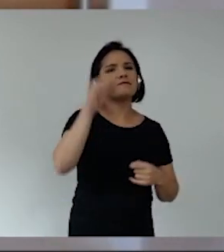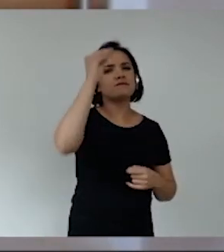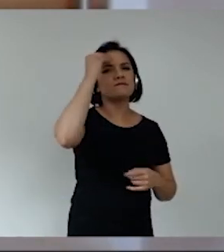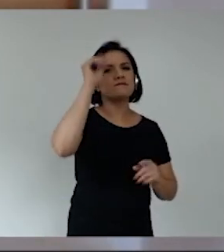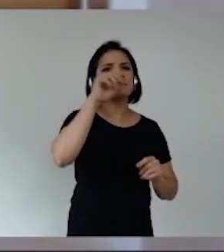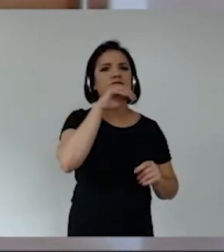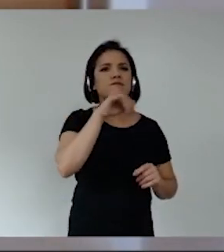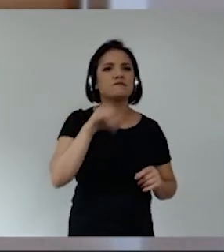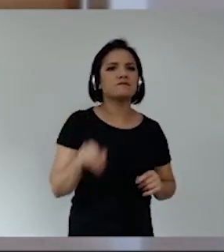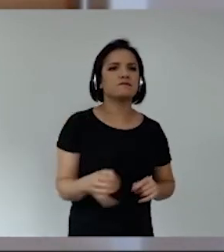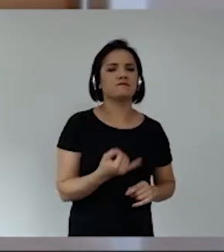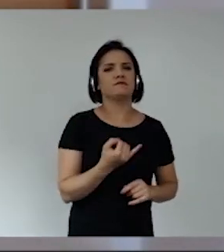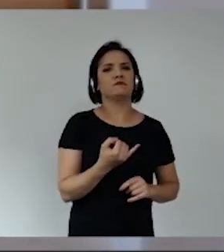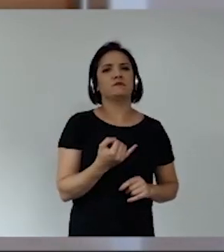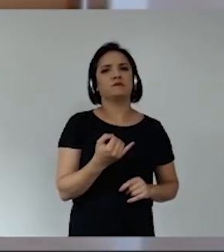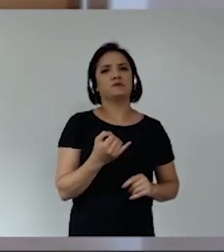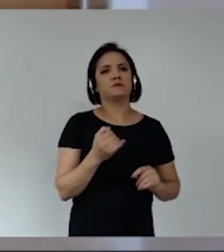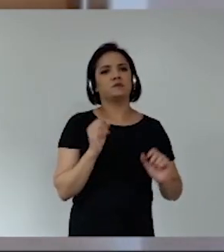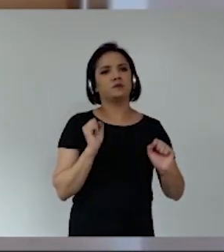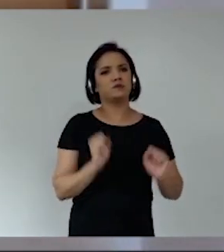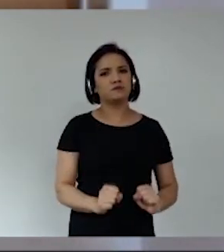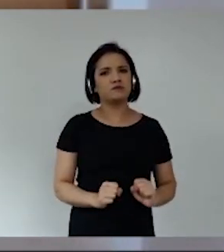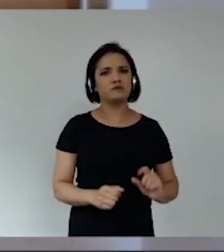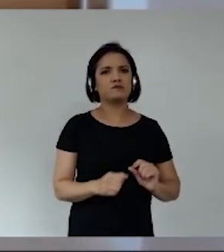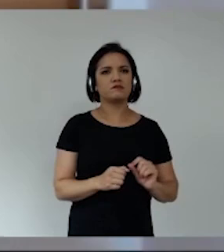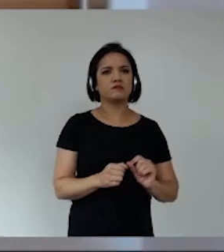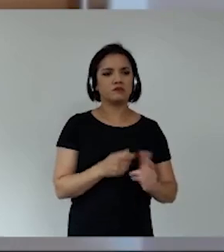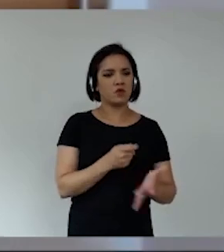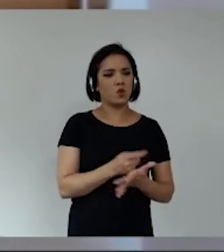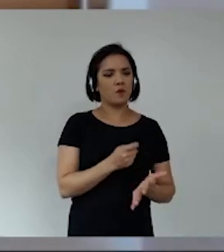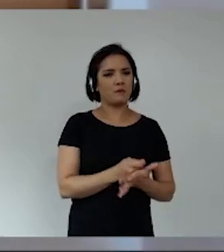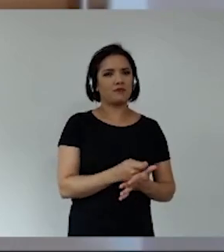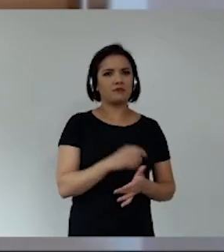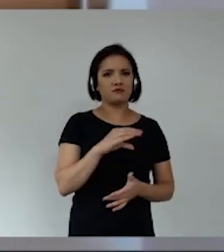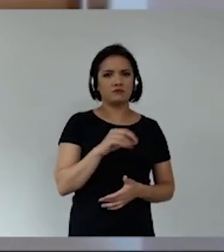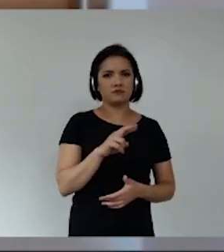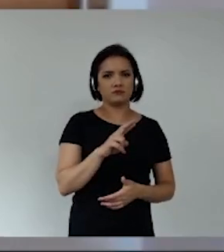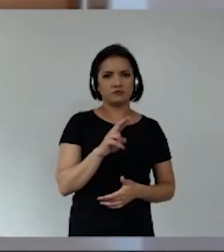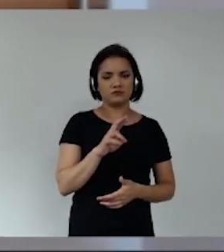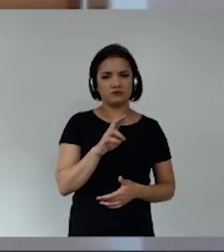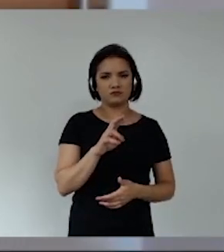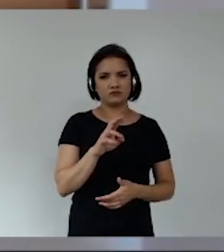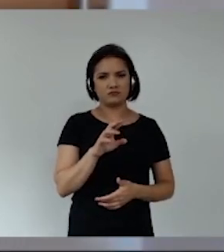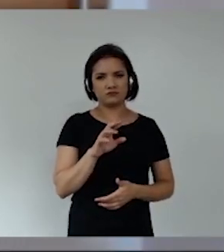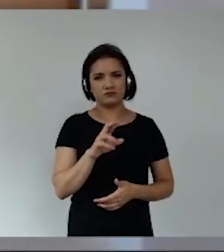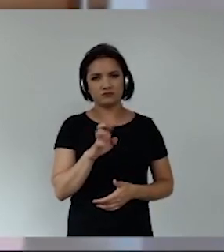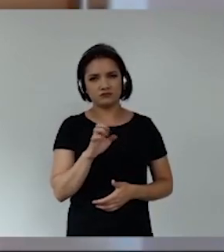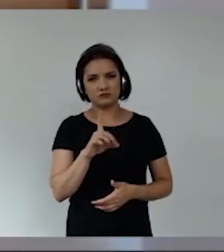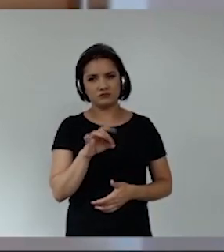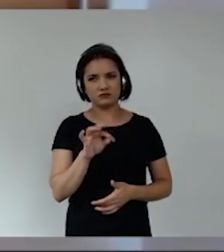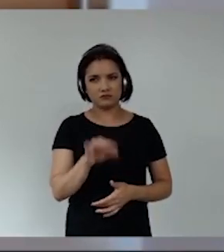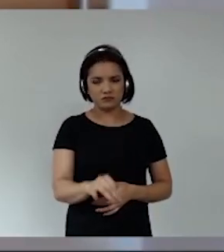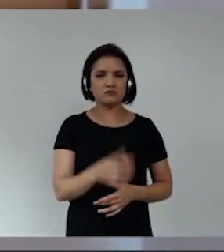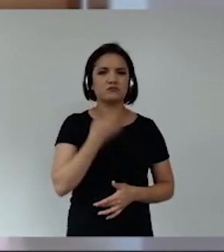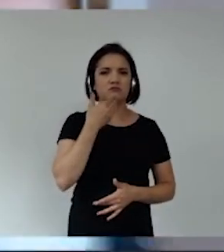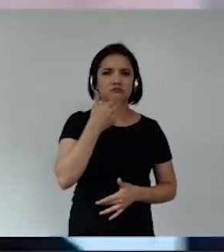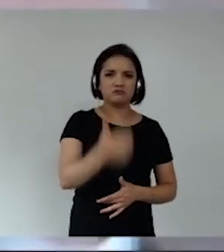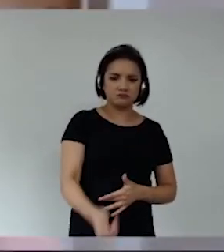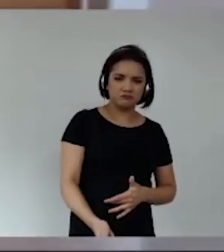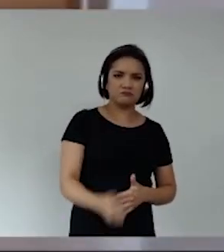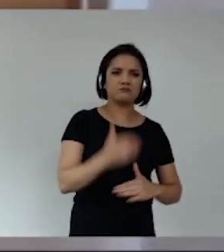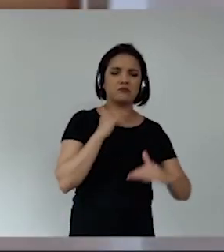uma oportunidade de poder tramitar a cobrança de créditos numa via melhor, numa via bem pavimentada, bem